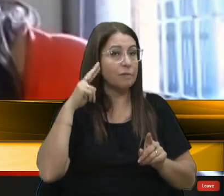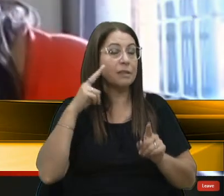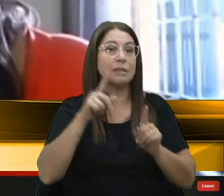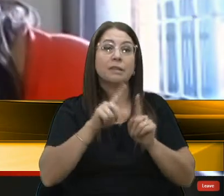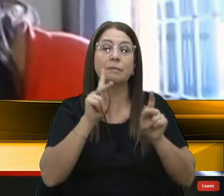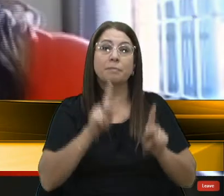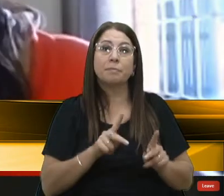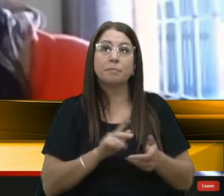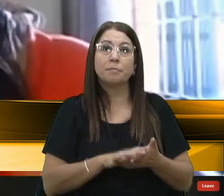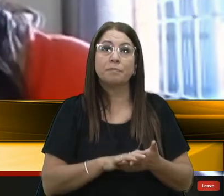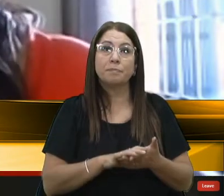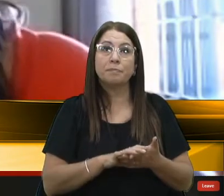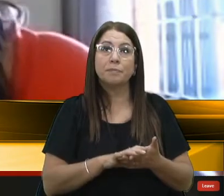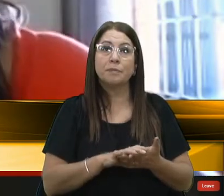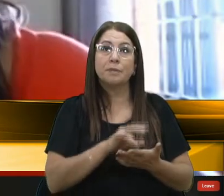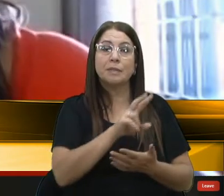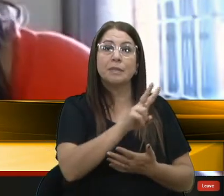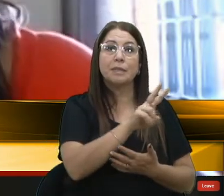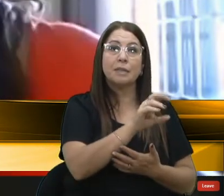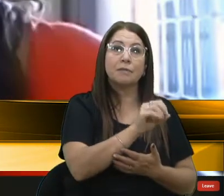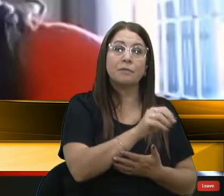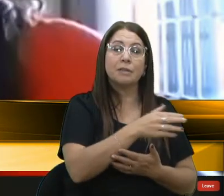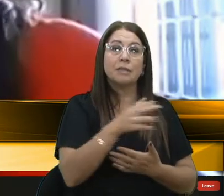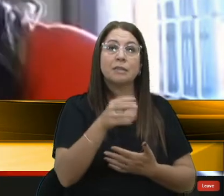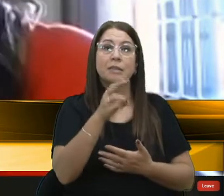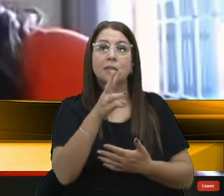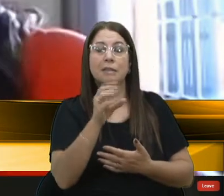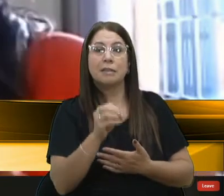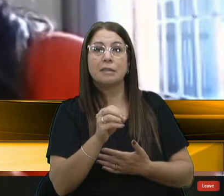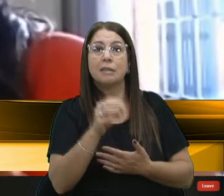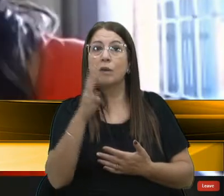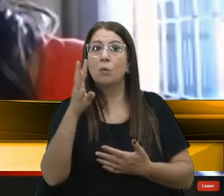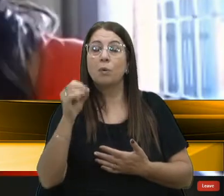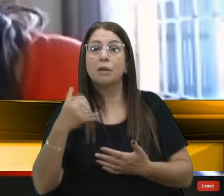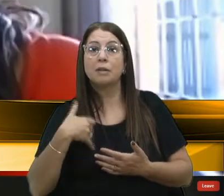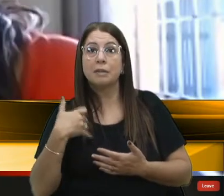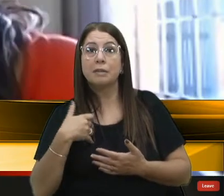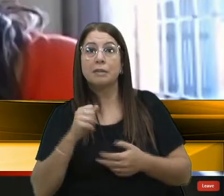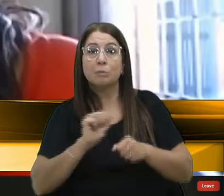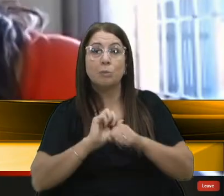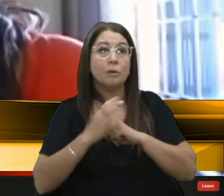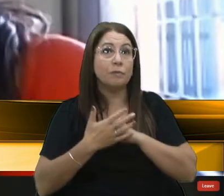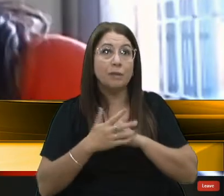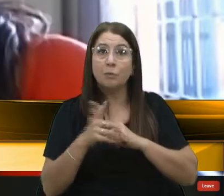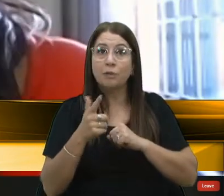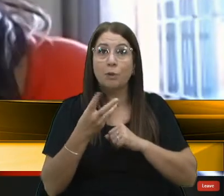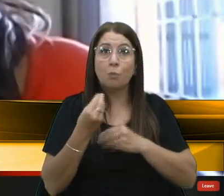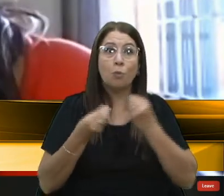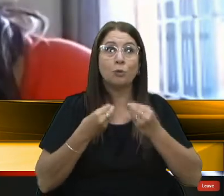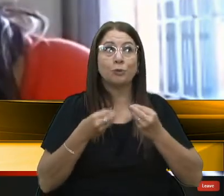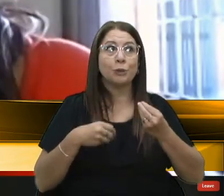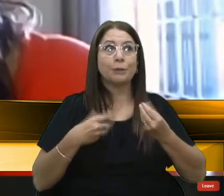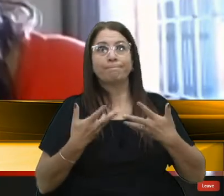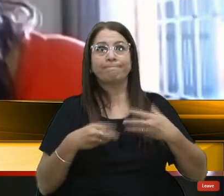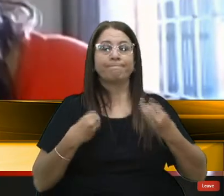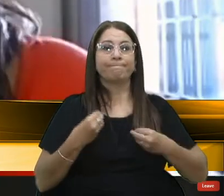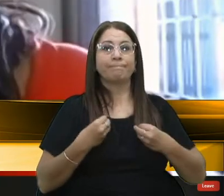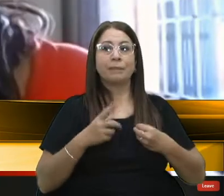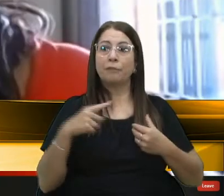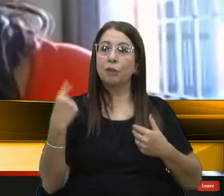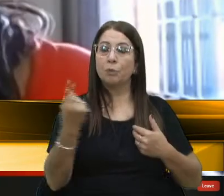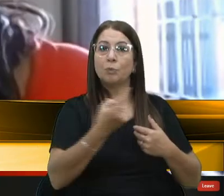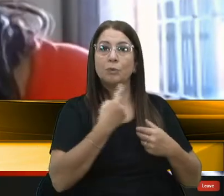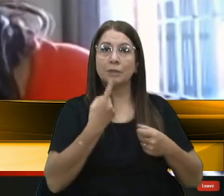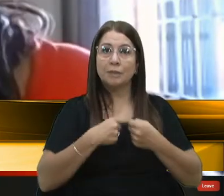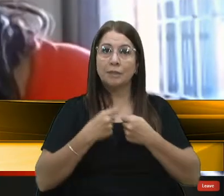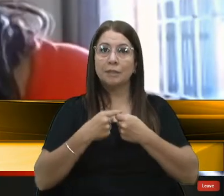pessoas aí entre 20, 30, 40 anos, que pegam o Covid e talvez não tenham tanto sintoma, e aí ficam circulando na cidade